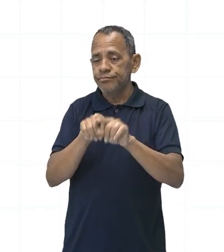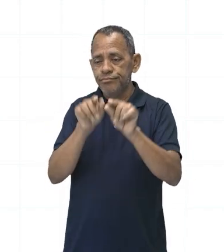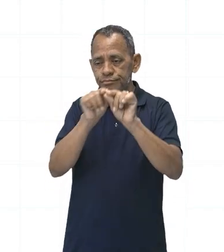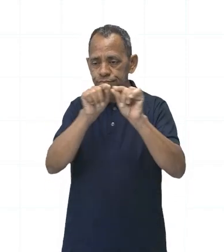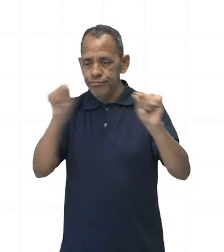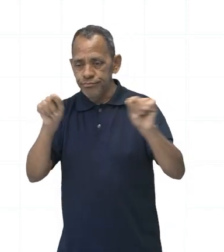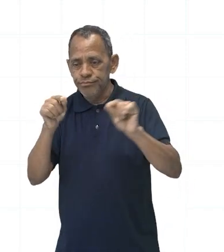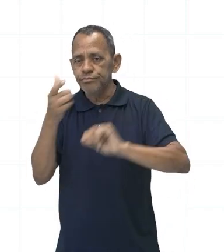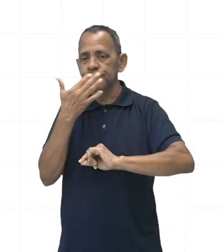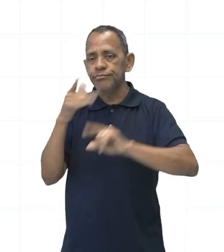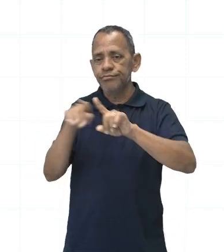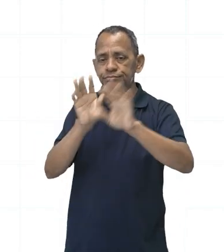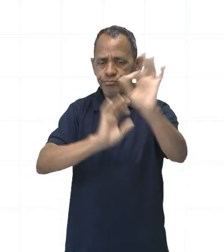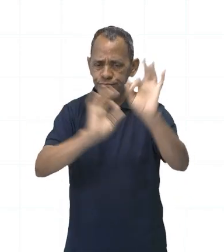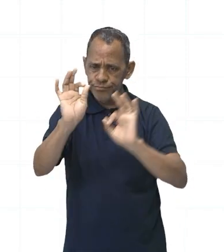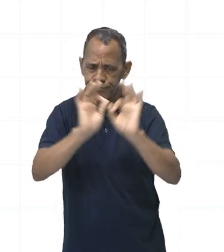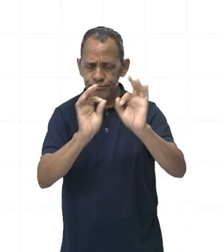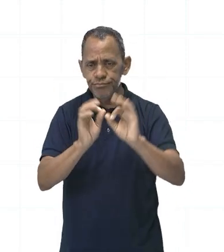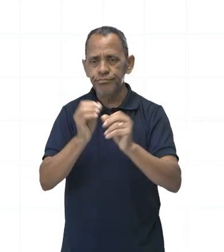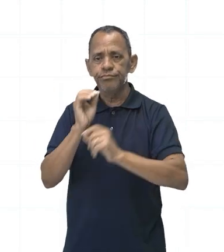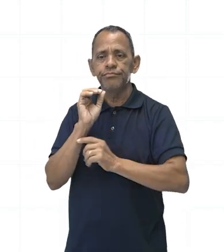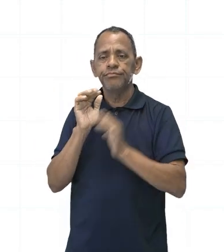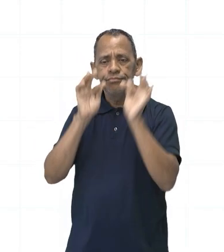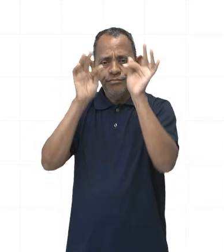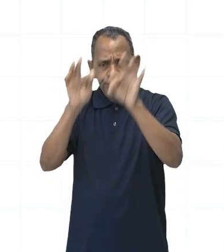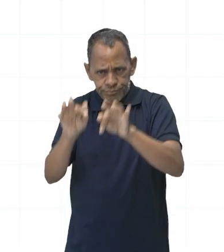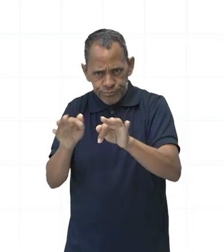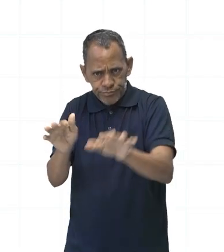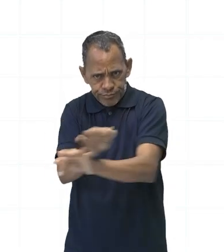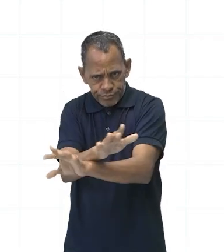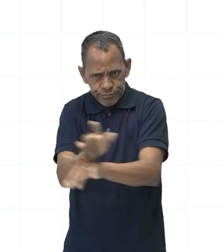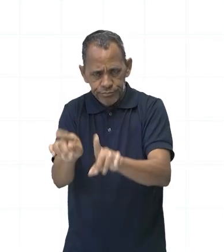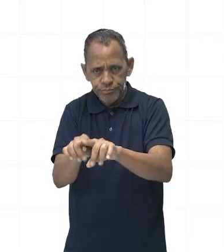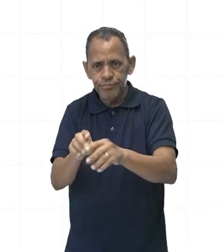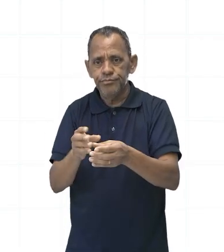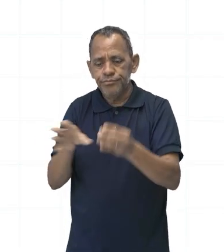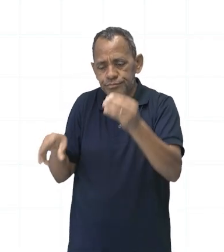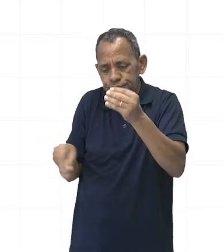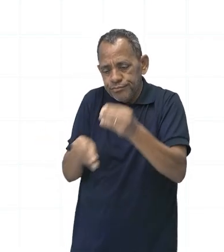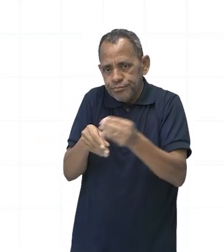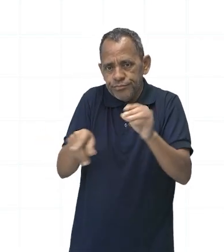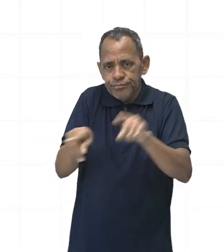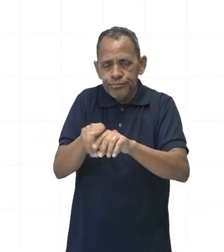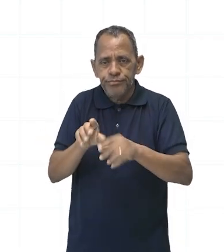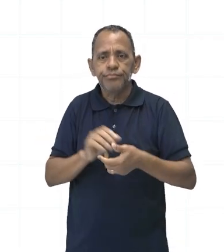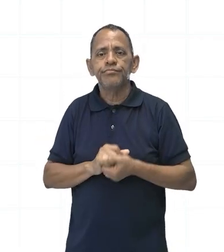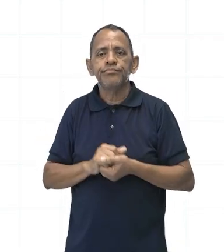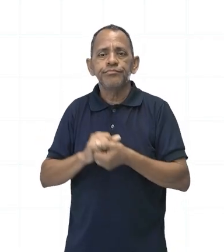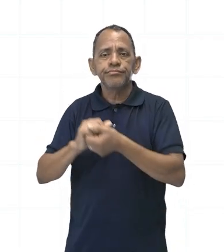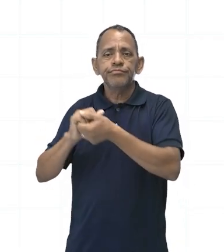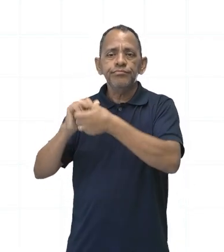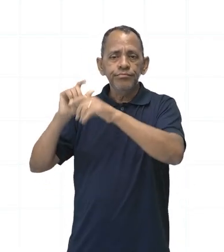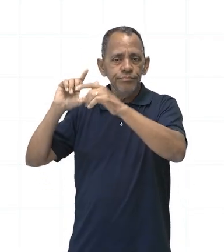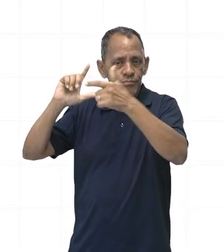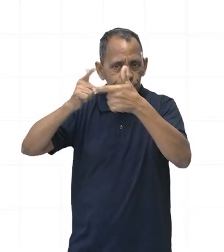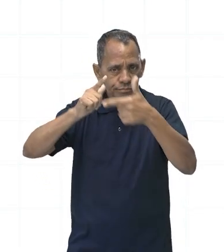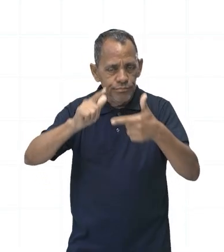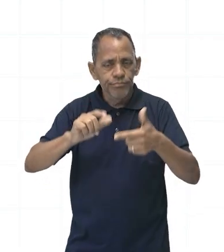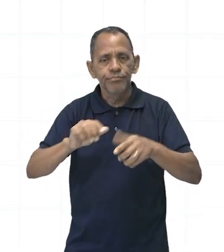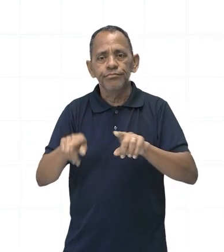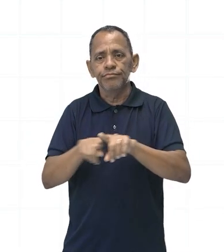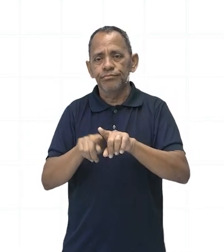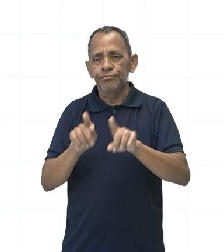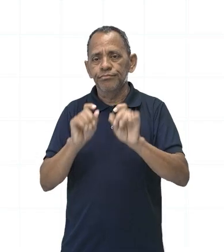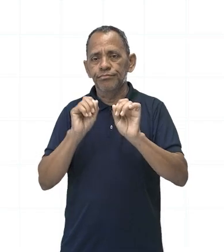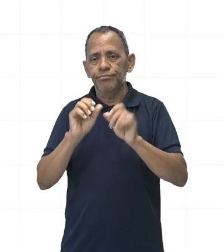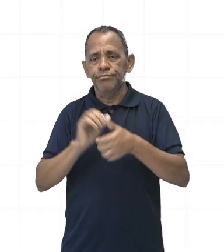são organizadas de forma a resultar em uma composição majoritariamente geométrica. Tá? Então,